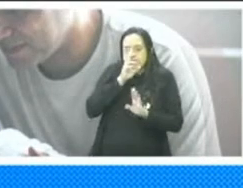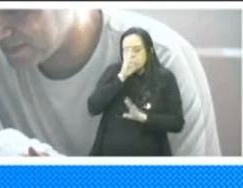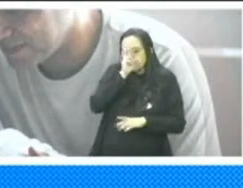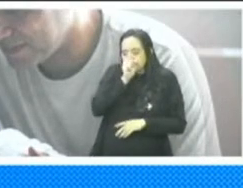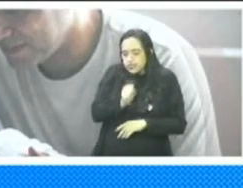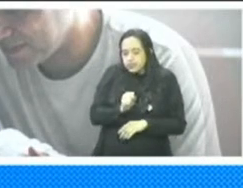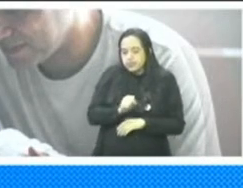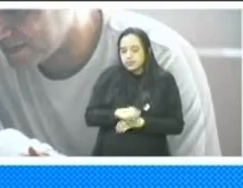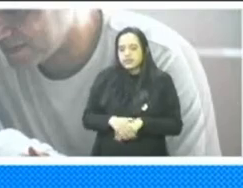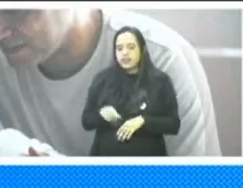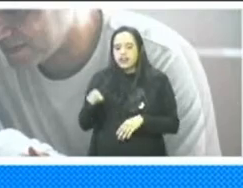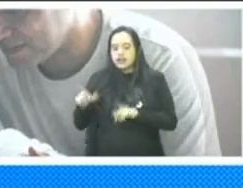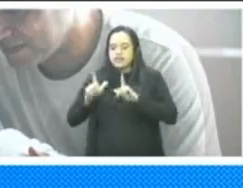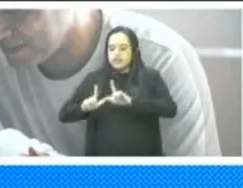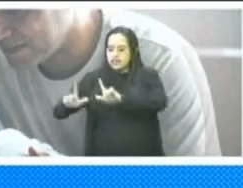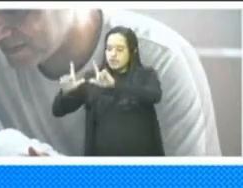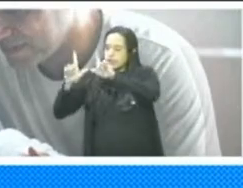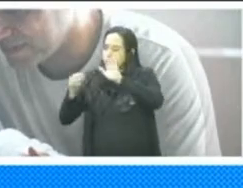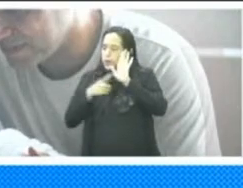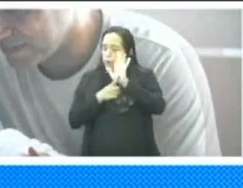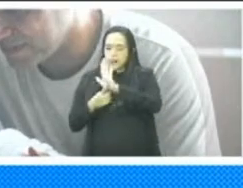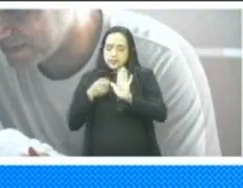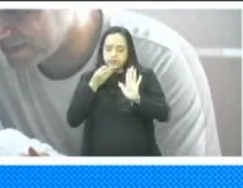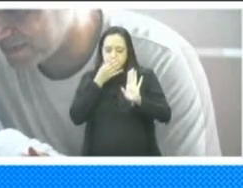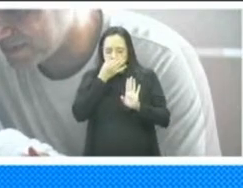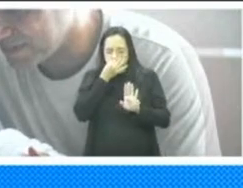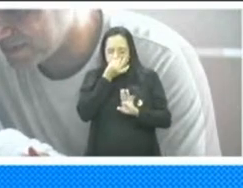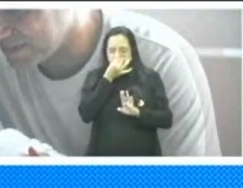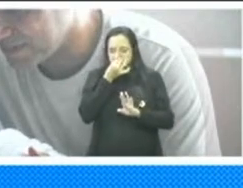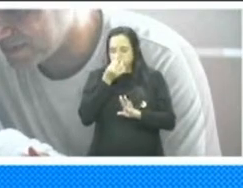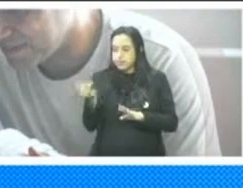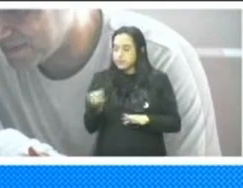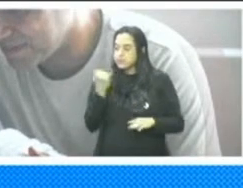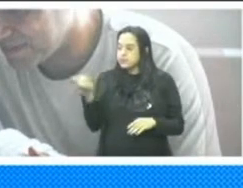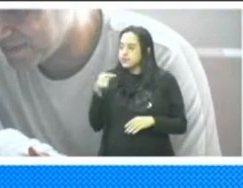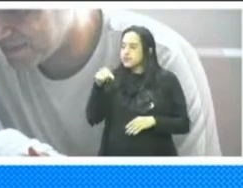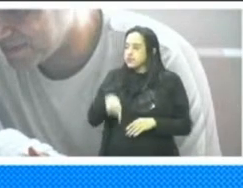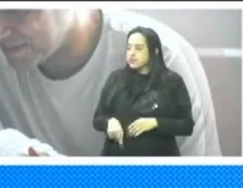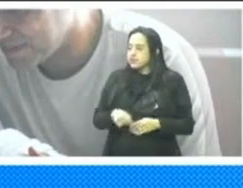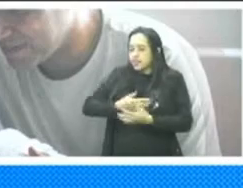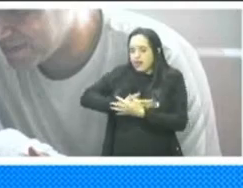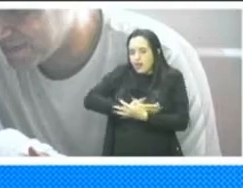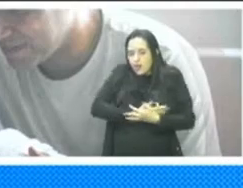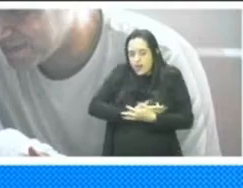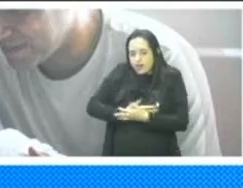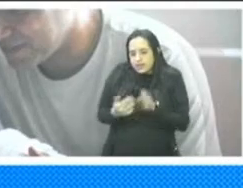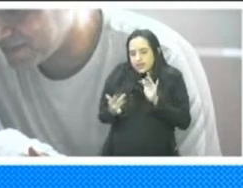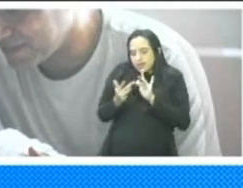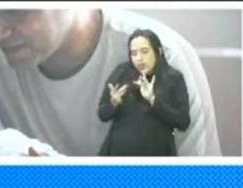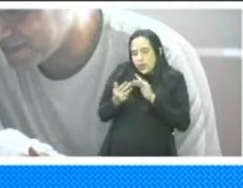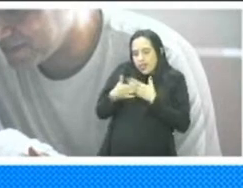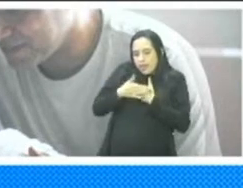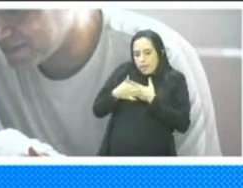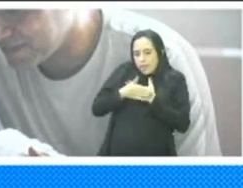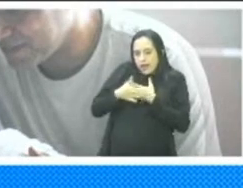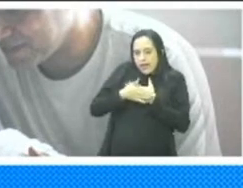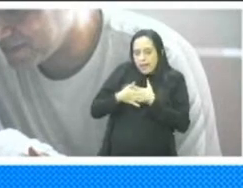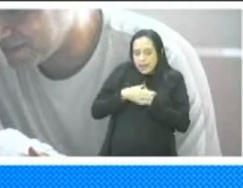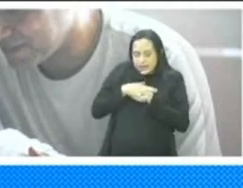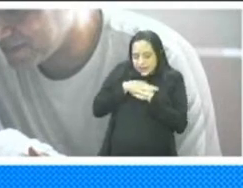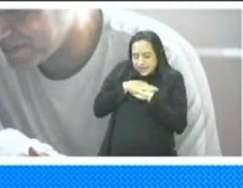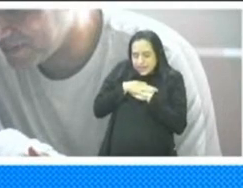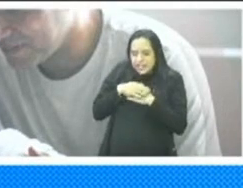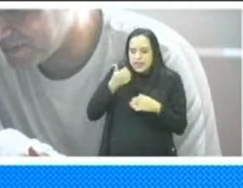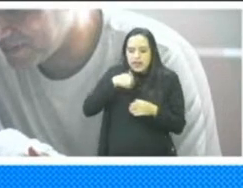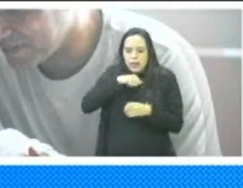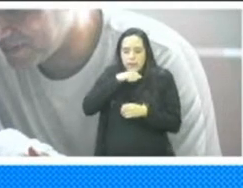essa foto ela expressa bem, né, a importância desse colo, desse contato pele a pele. E esses